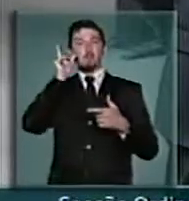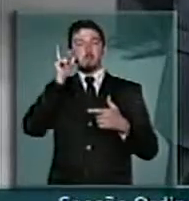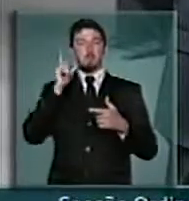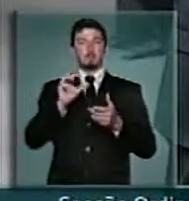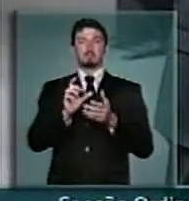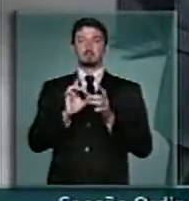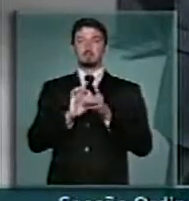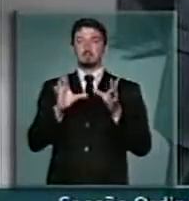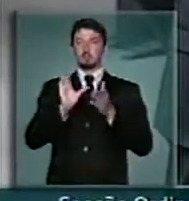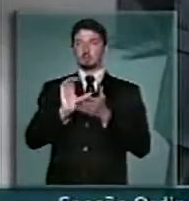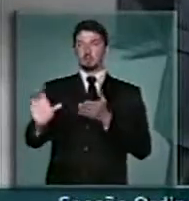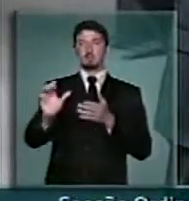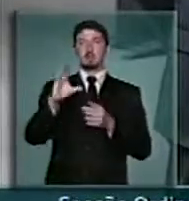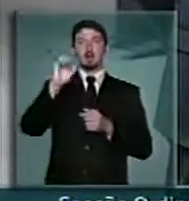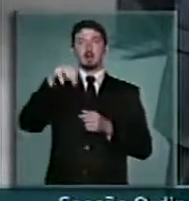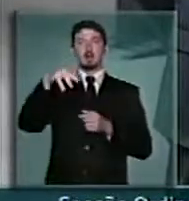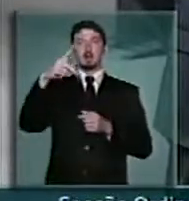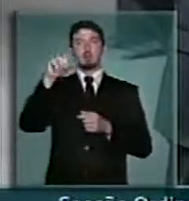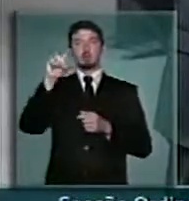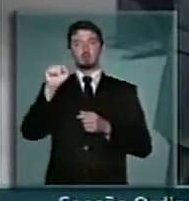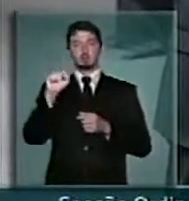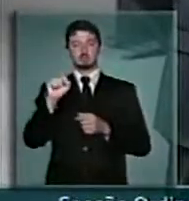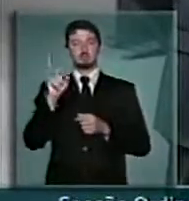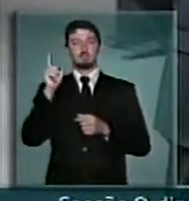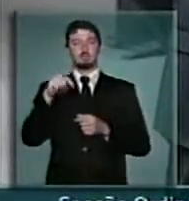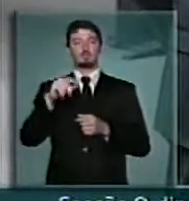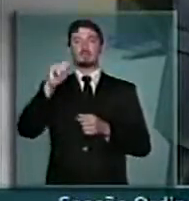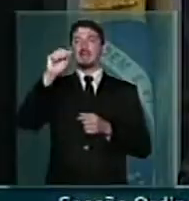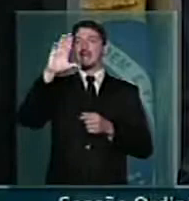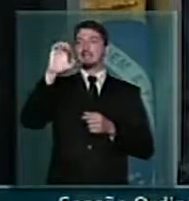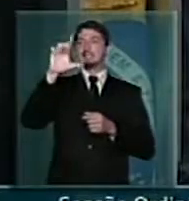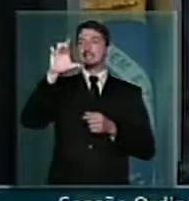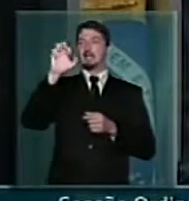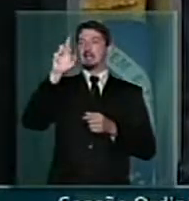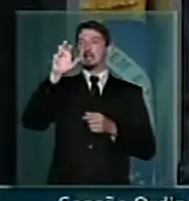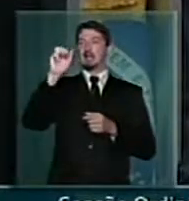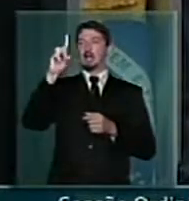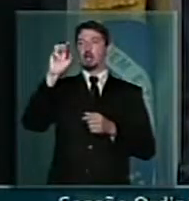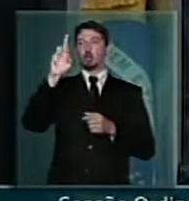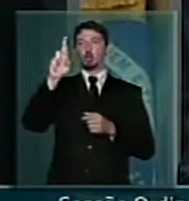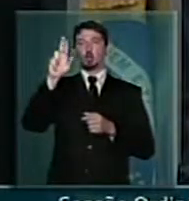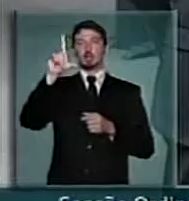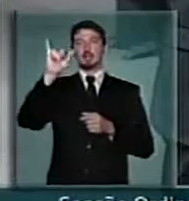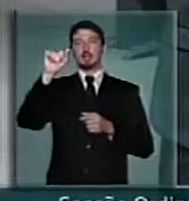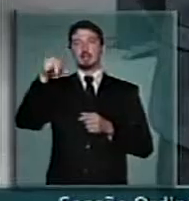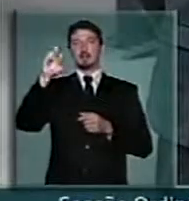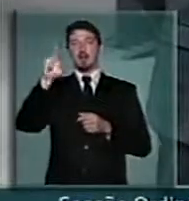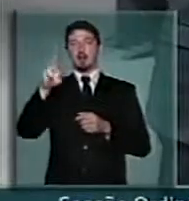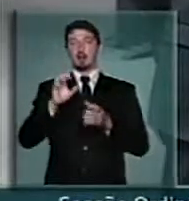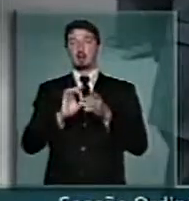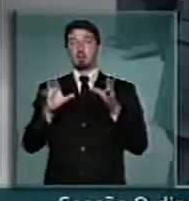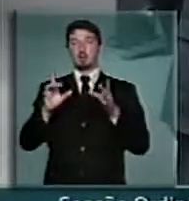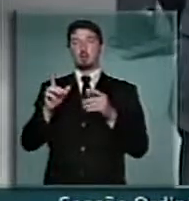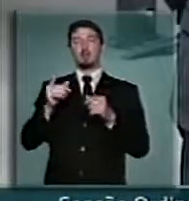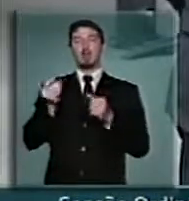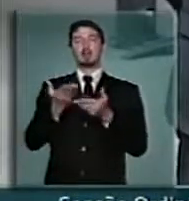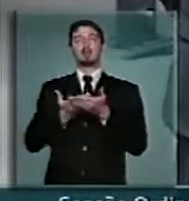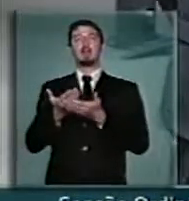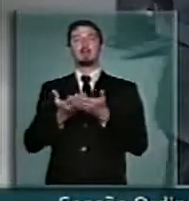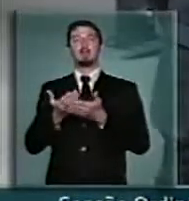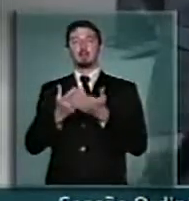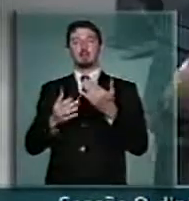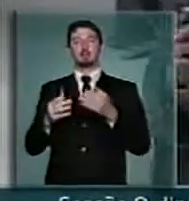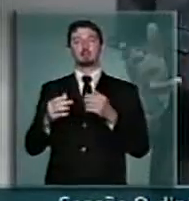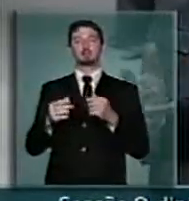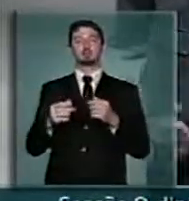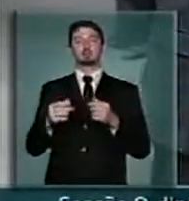para o município de Campos um acelerador linear para o Hospital Escola Álvaro Alvim para tratar